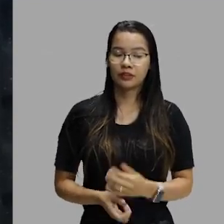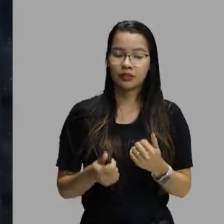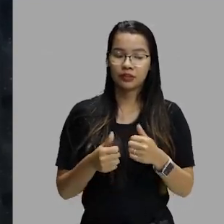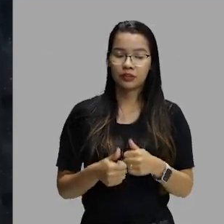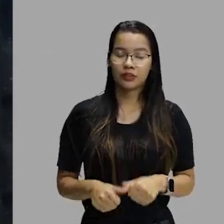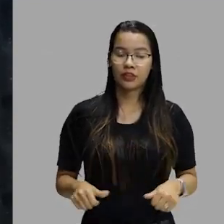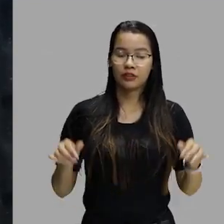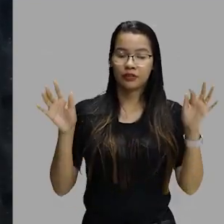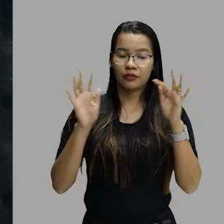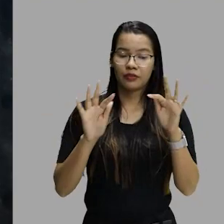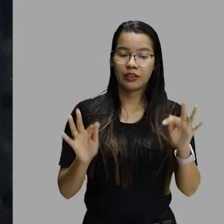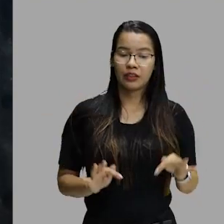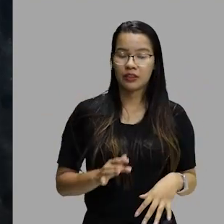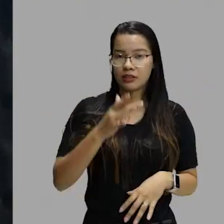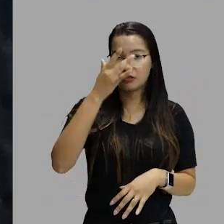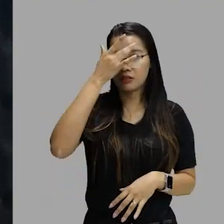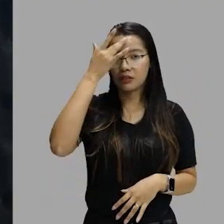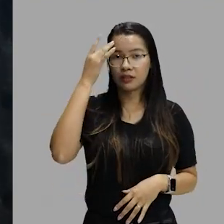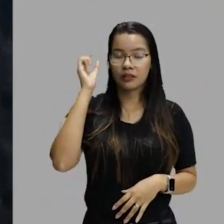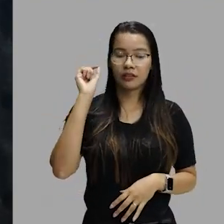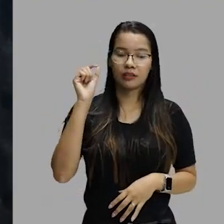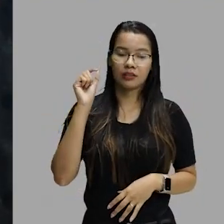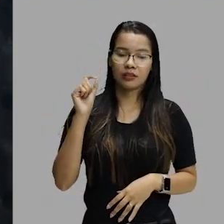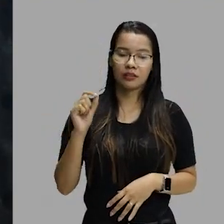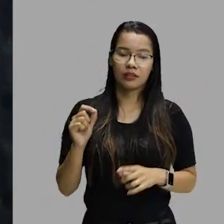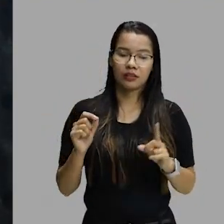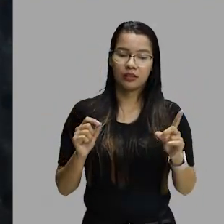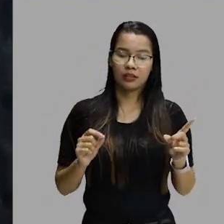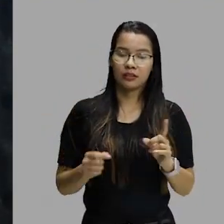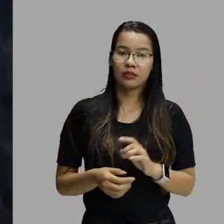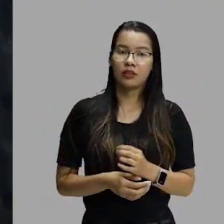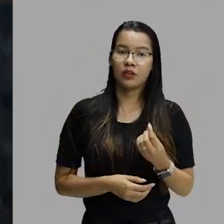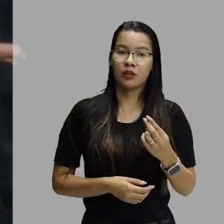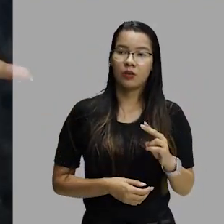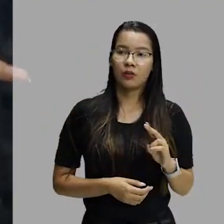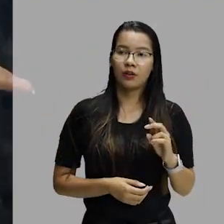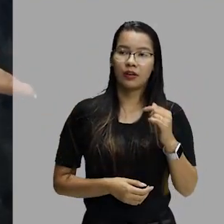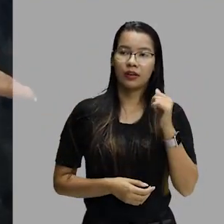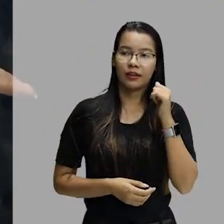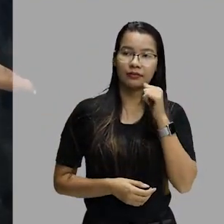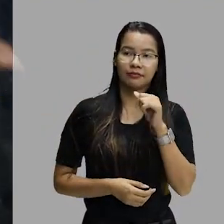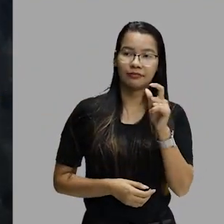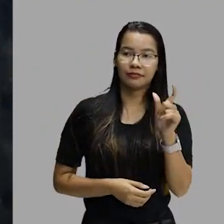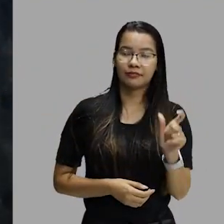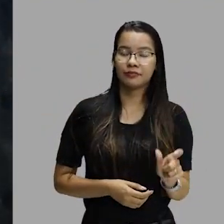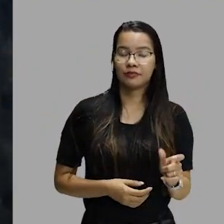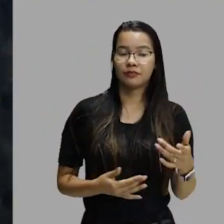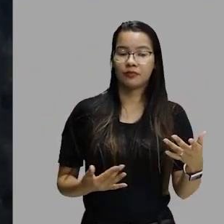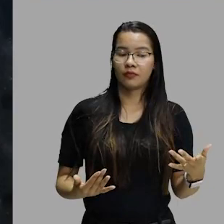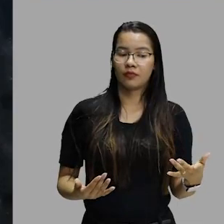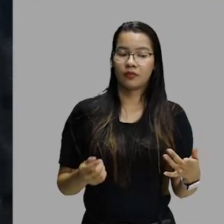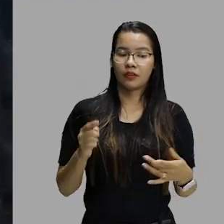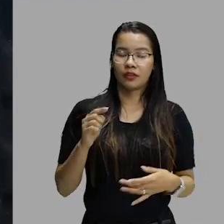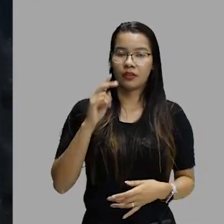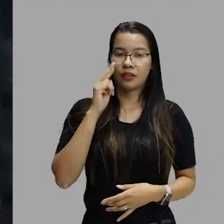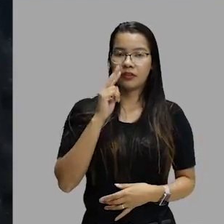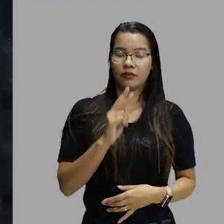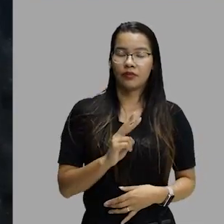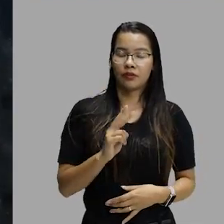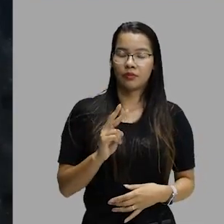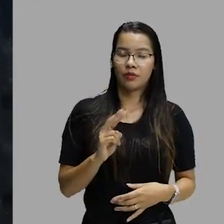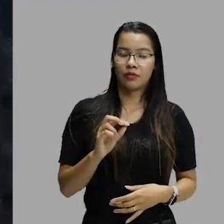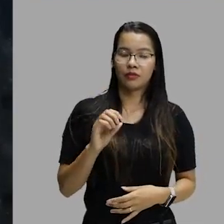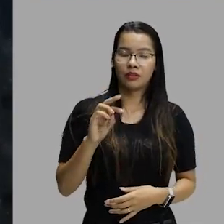Está feliz. Quem? Ele ou ela. Quando você vê uma